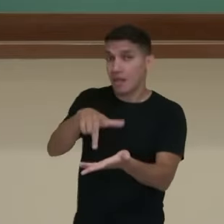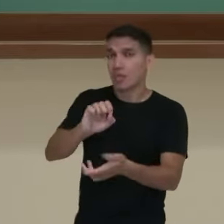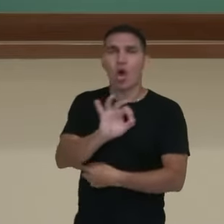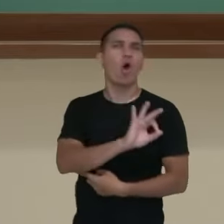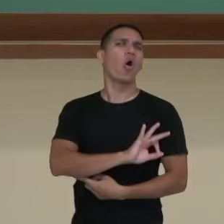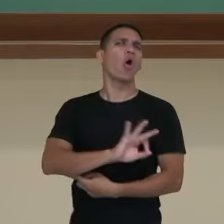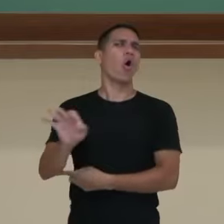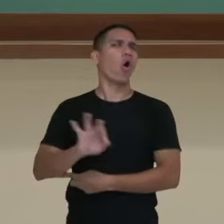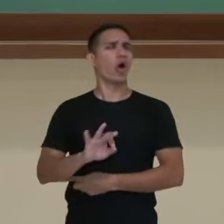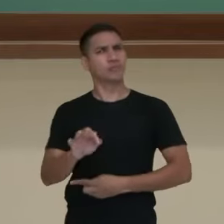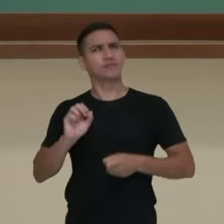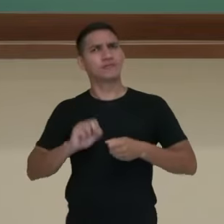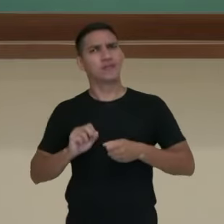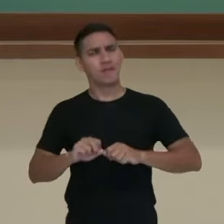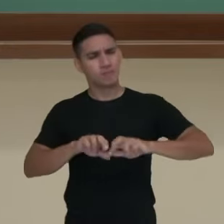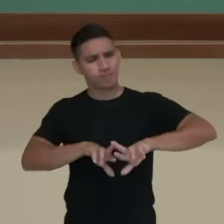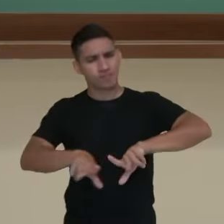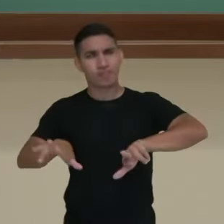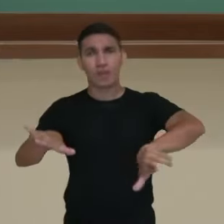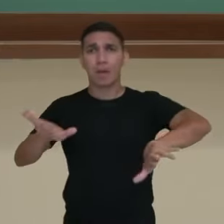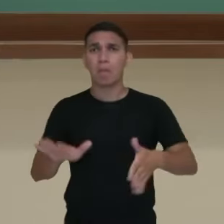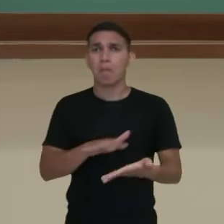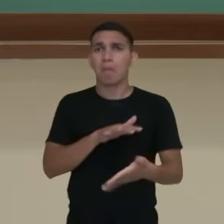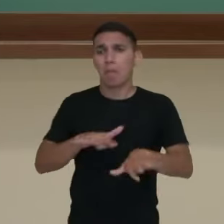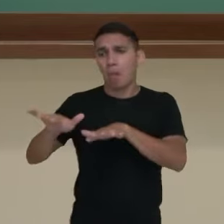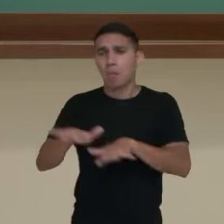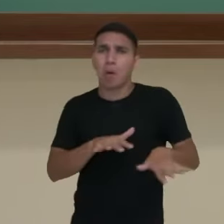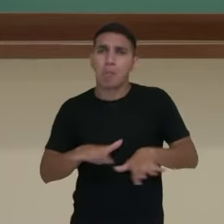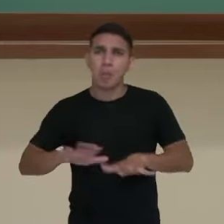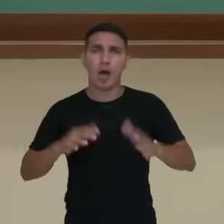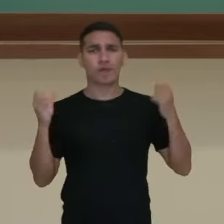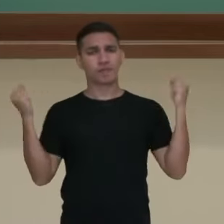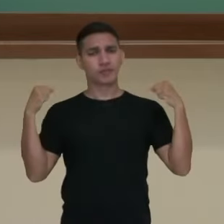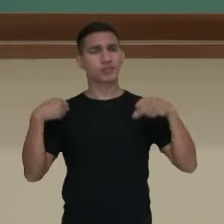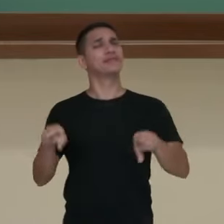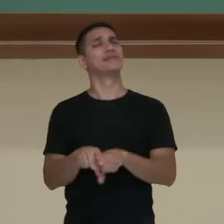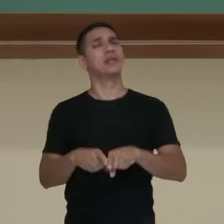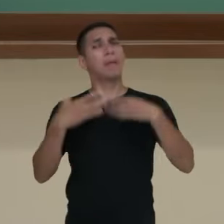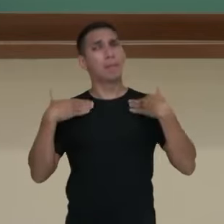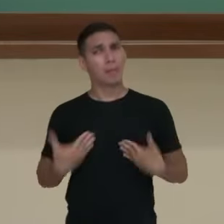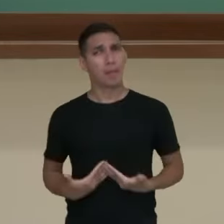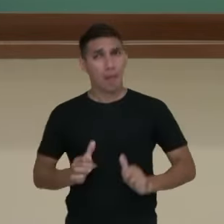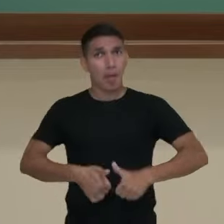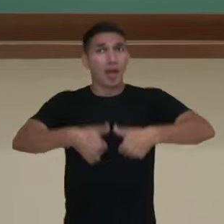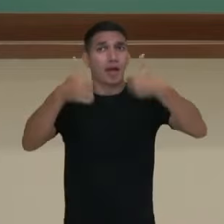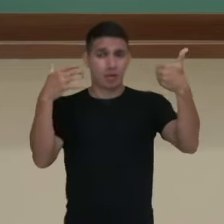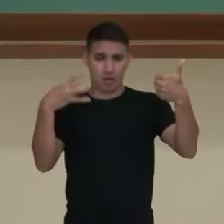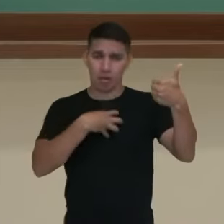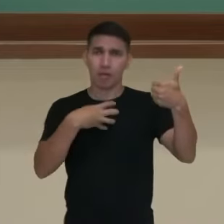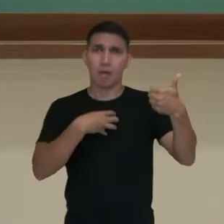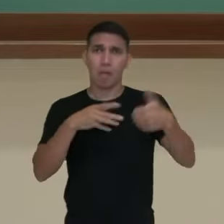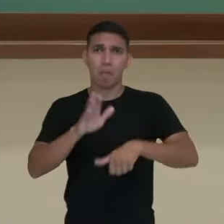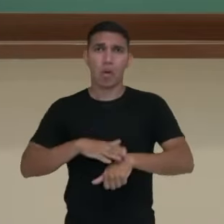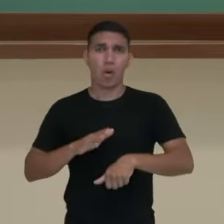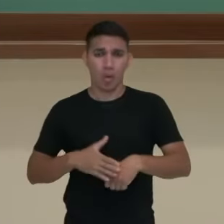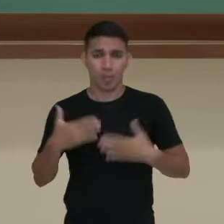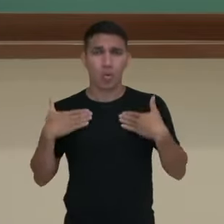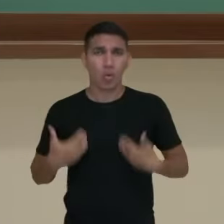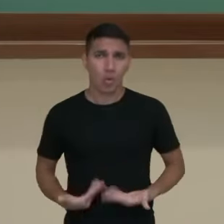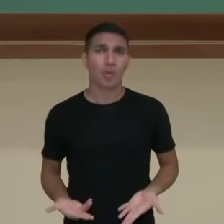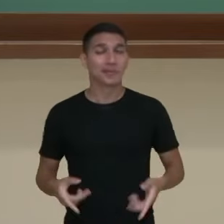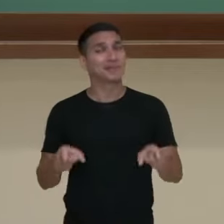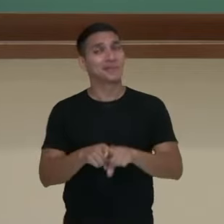ótimo exercício físico também, tá? Além de melhorar a resistência física, ou seja, melhorar